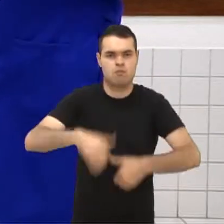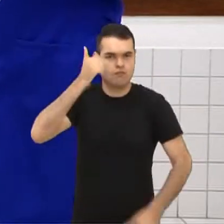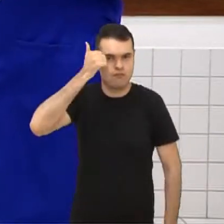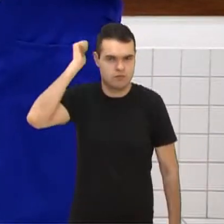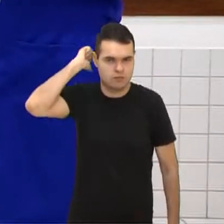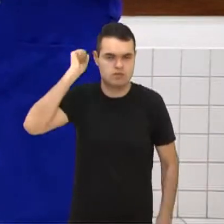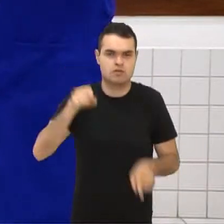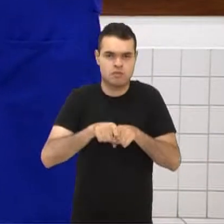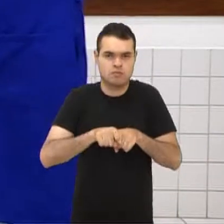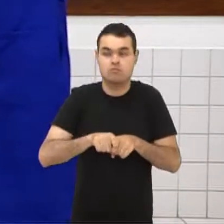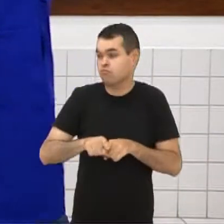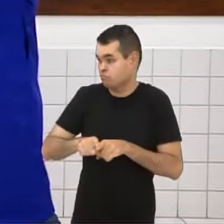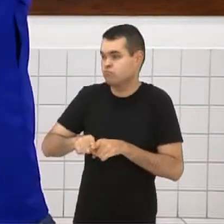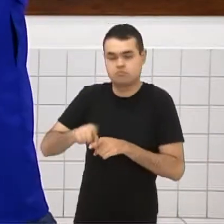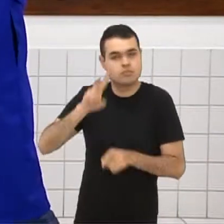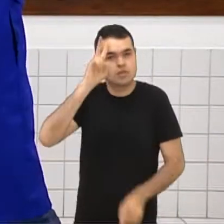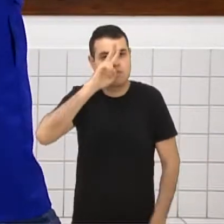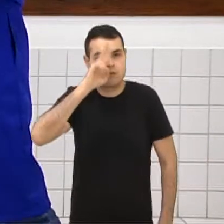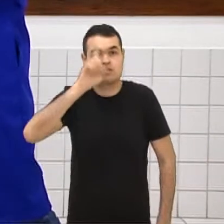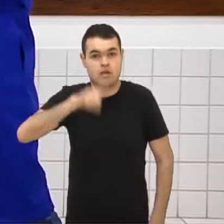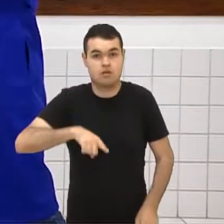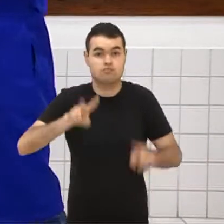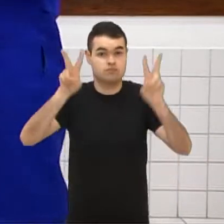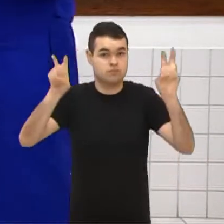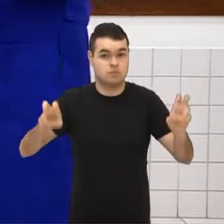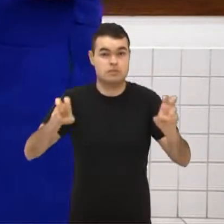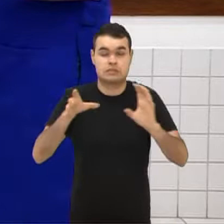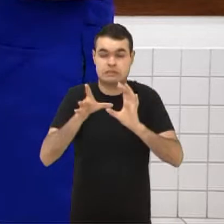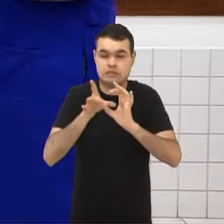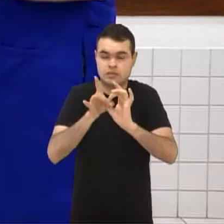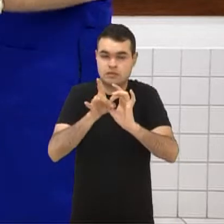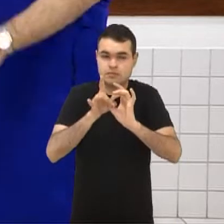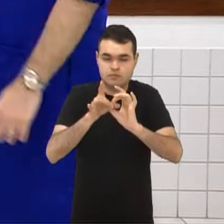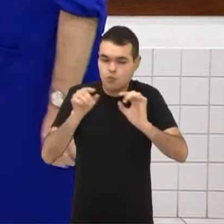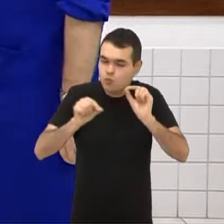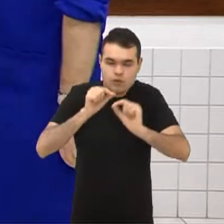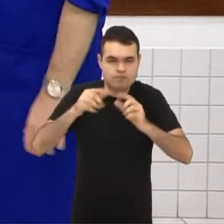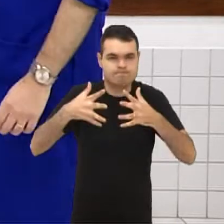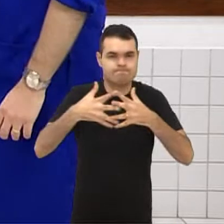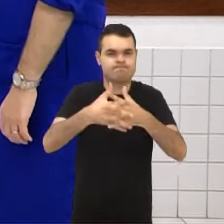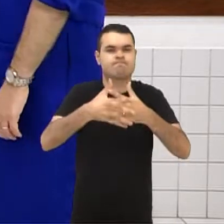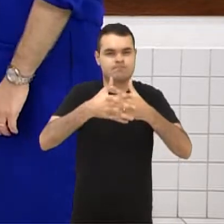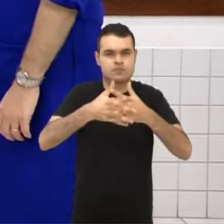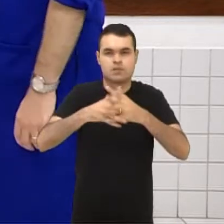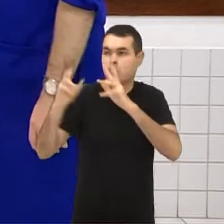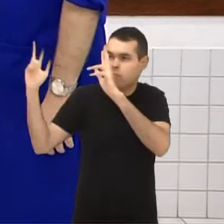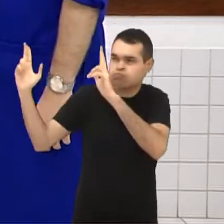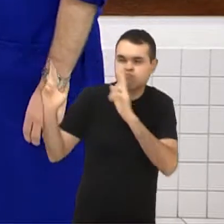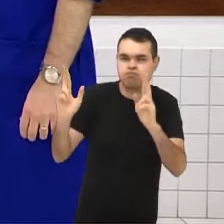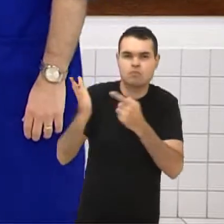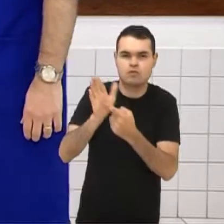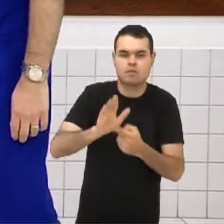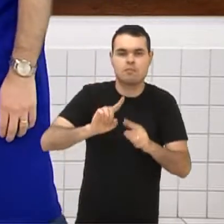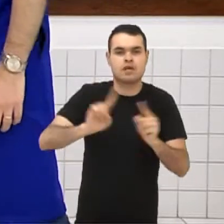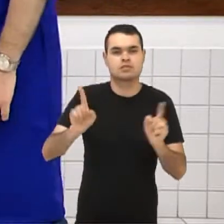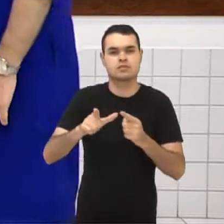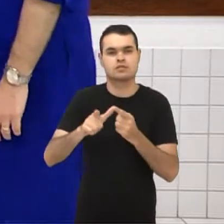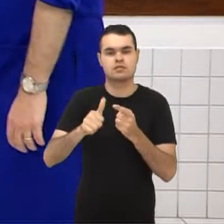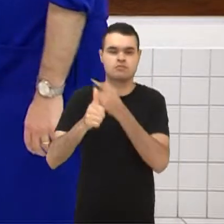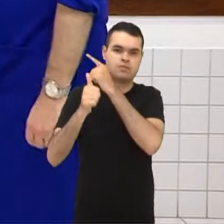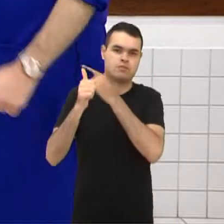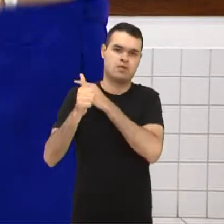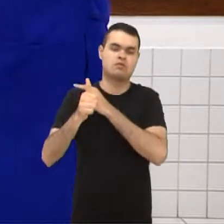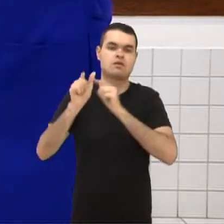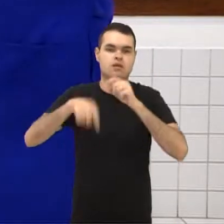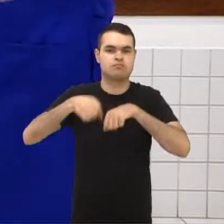tema complexo, a gente vai fazer alguns recortes aí, mas vamos lá, vamos voltar para os recadinhos aí. Exato. Temos atividades propostas